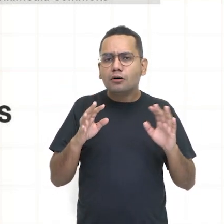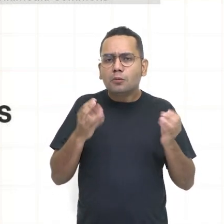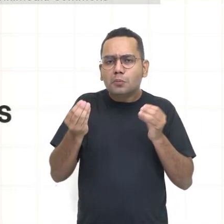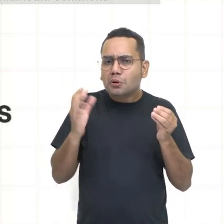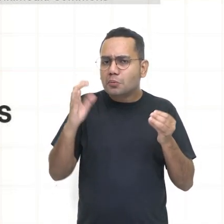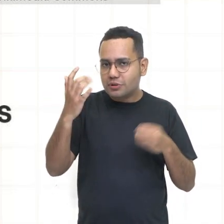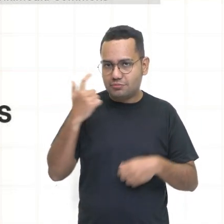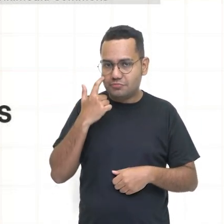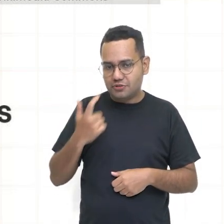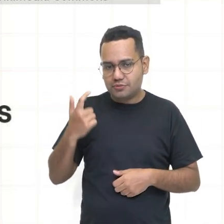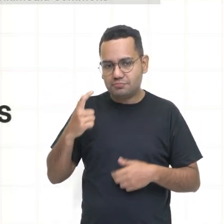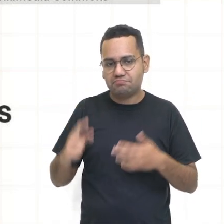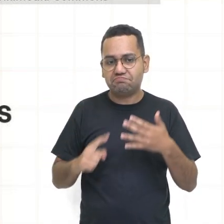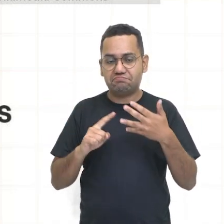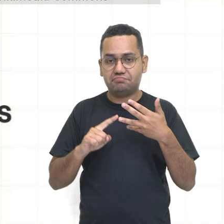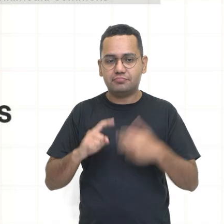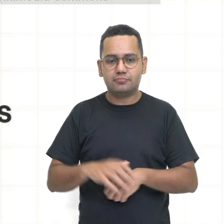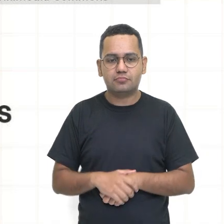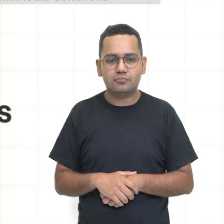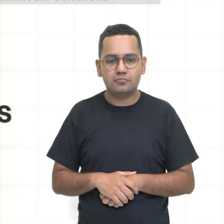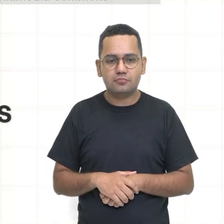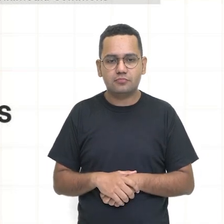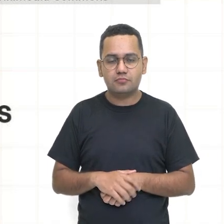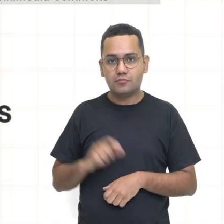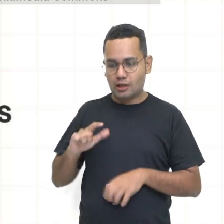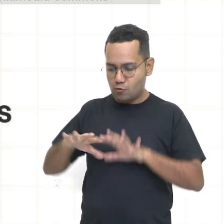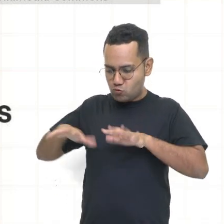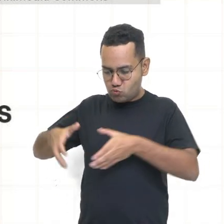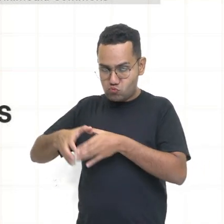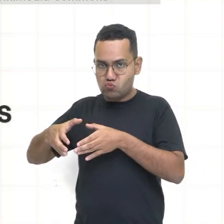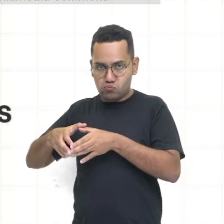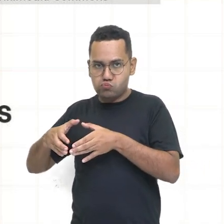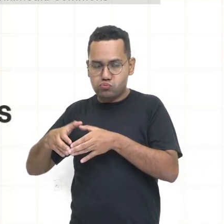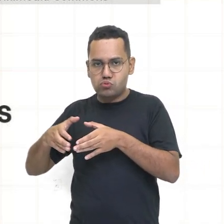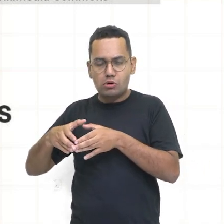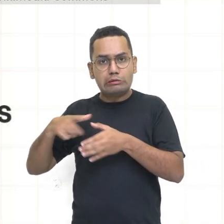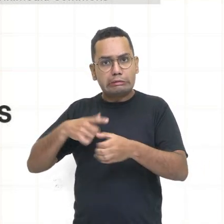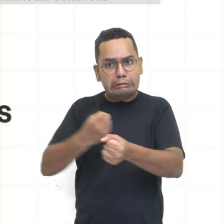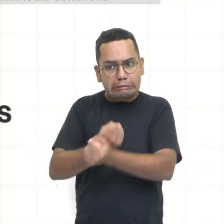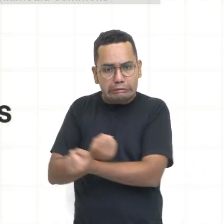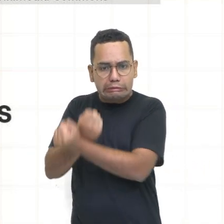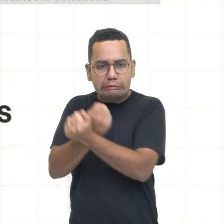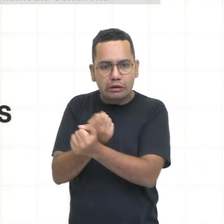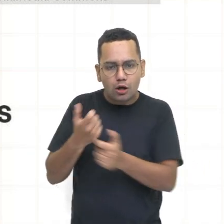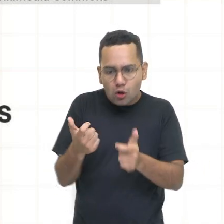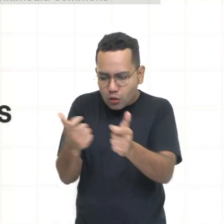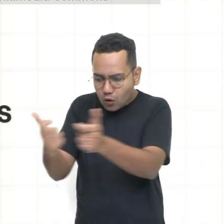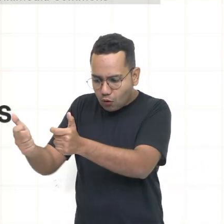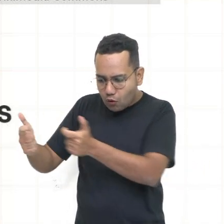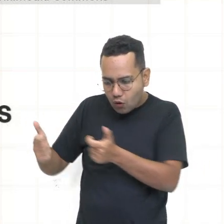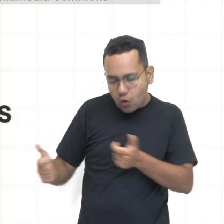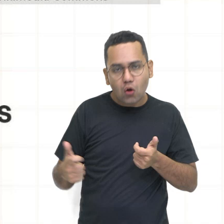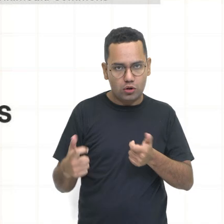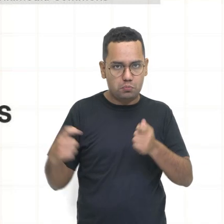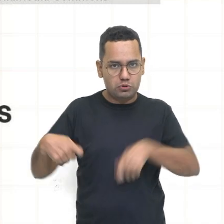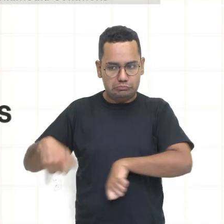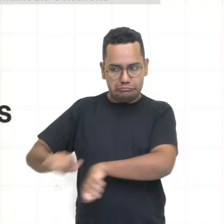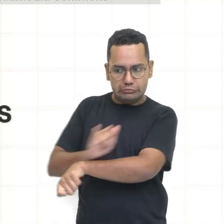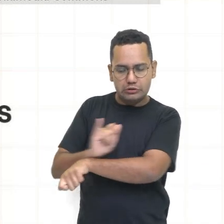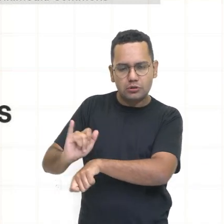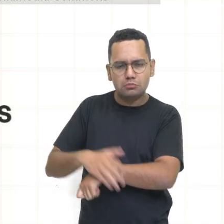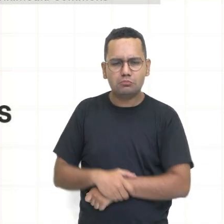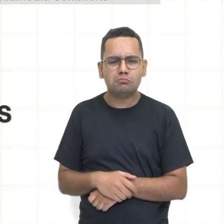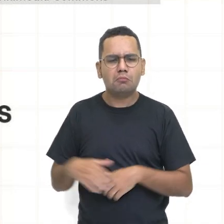desfecho, né? Forças soviéticas vão reagir defendendo cidades e regiões estratégicas. Professora, mas